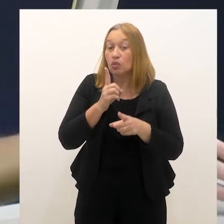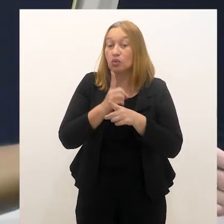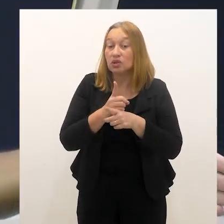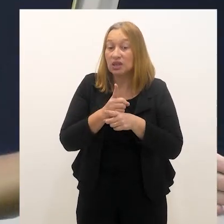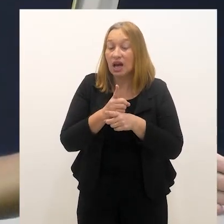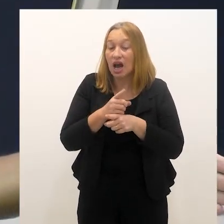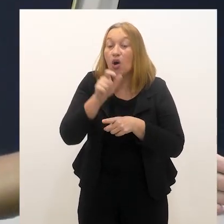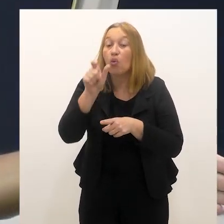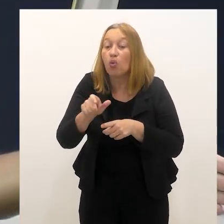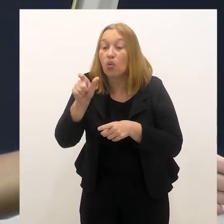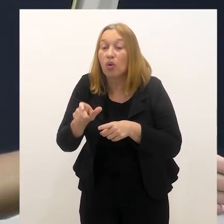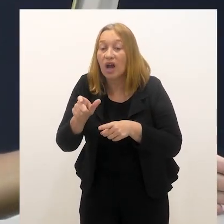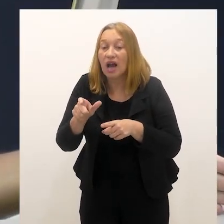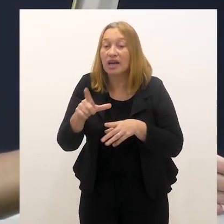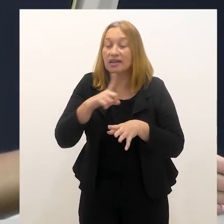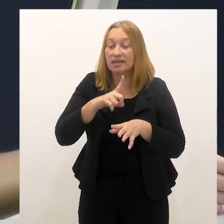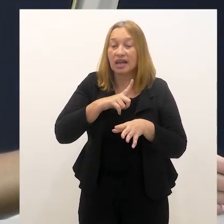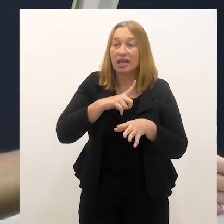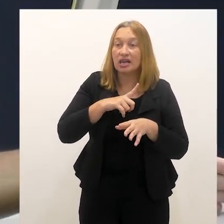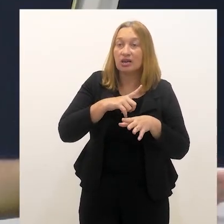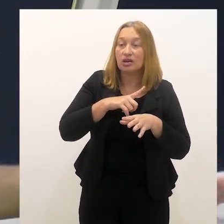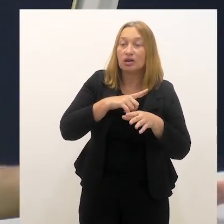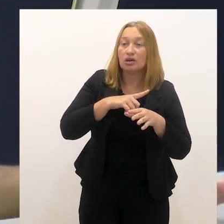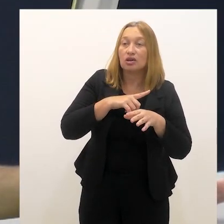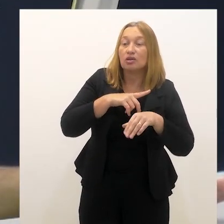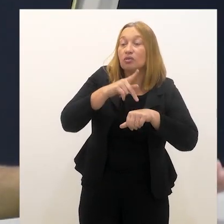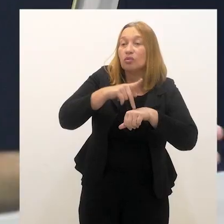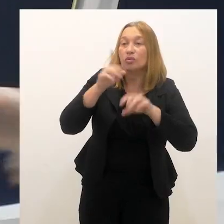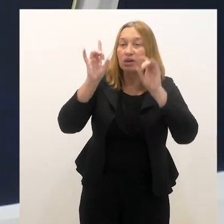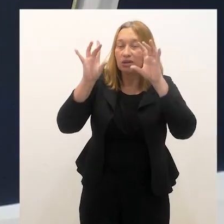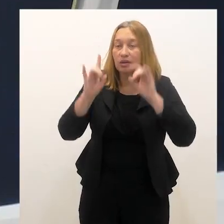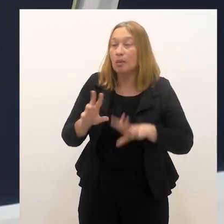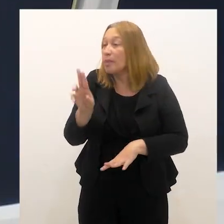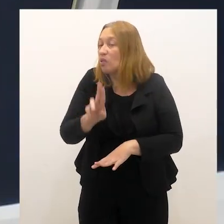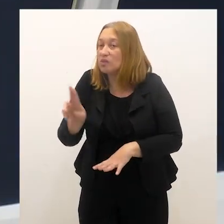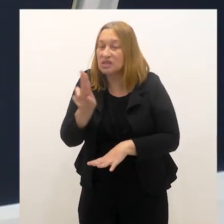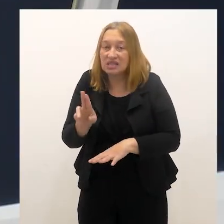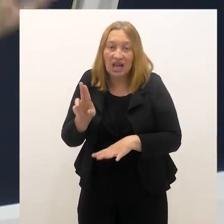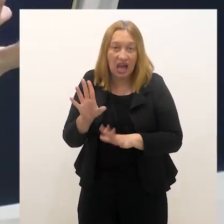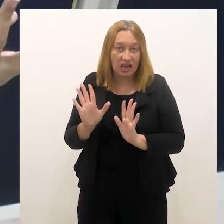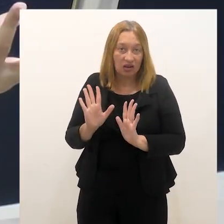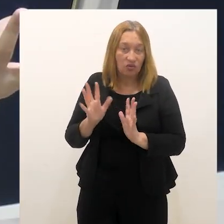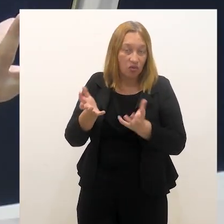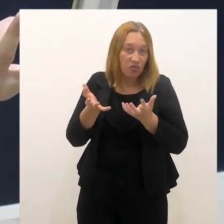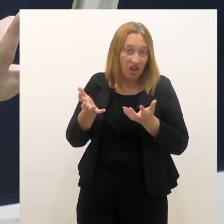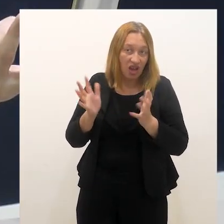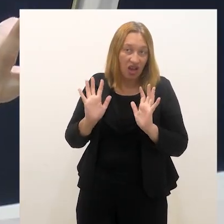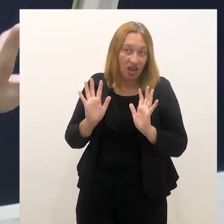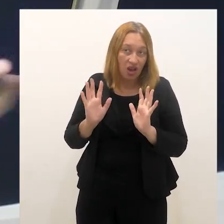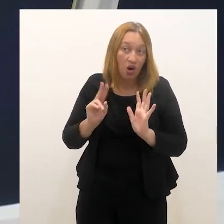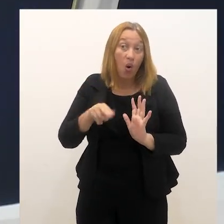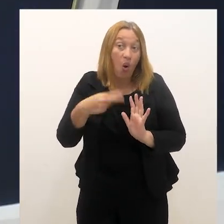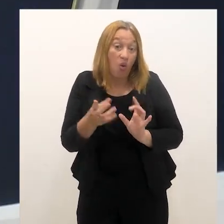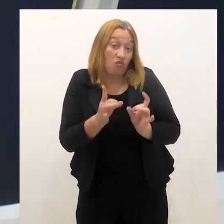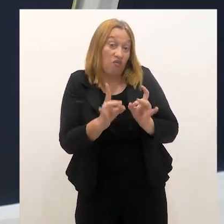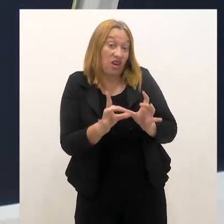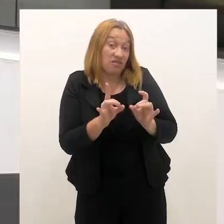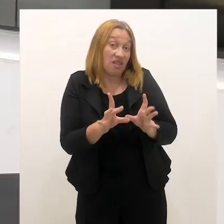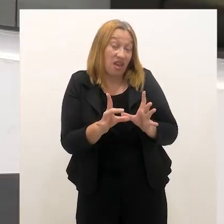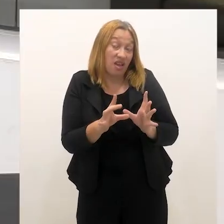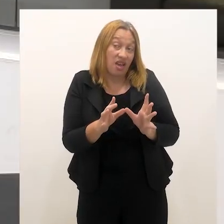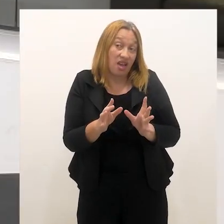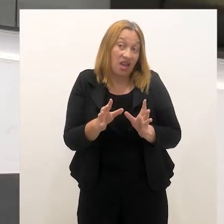descobrir aonde estão esses tesouros para utilizar da forma que bem entenderem. Ou leiloar e